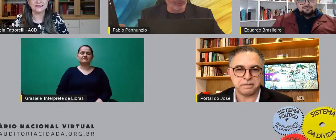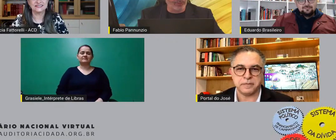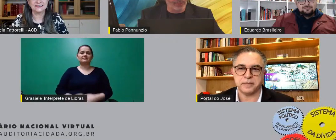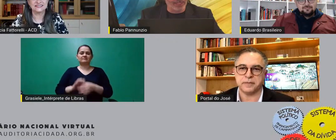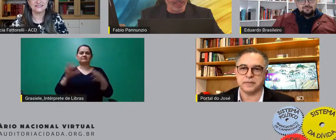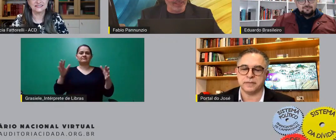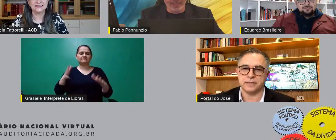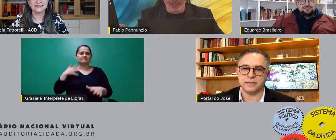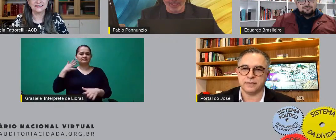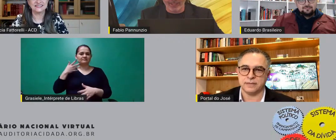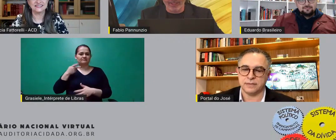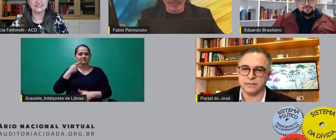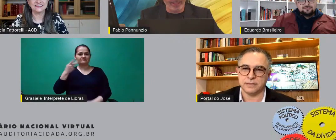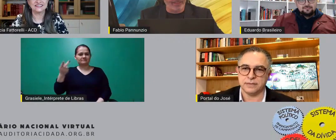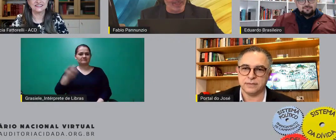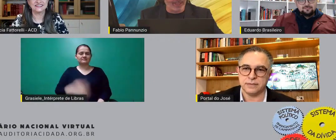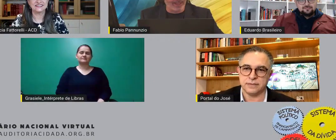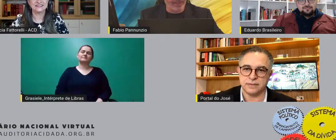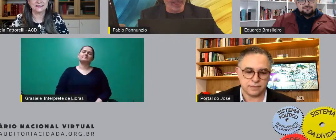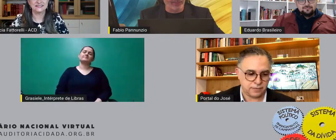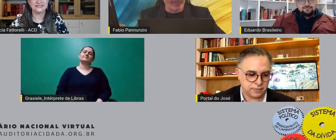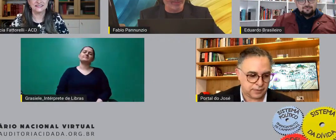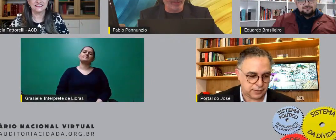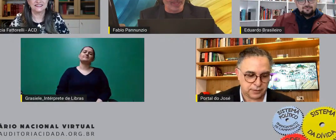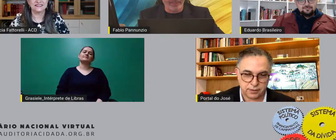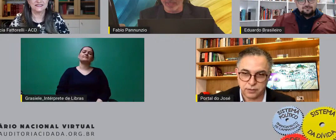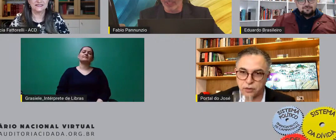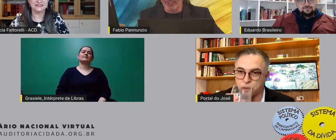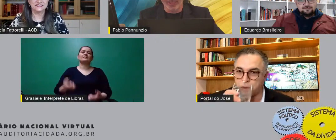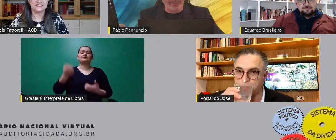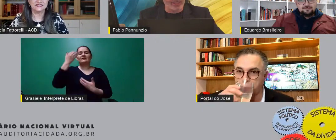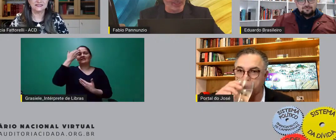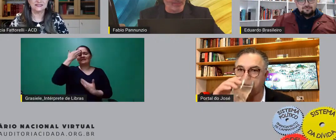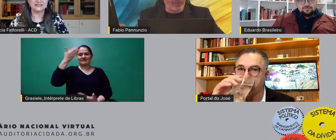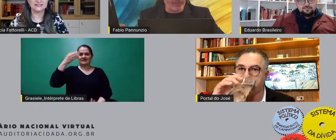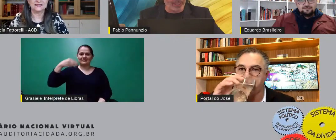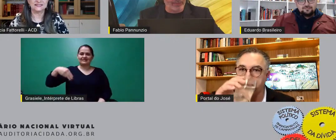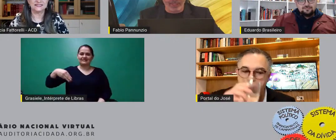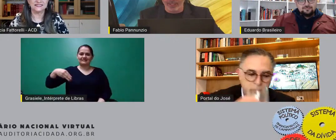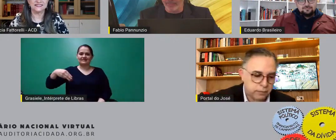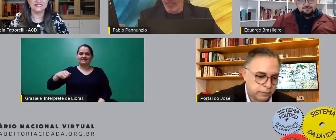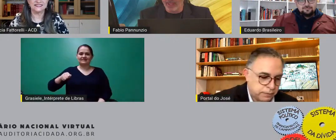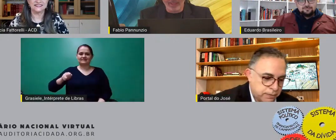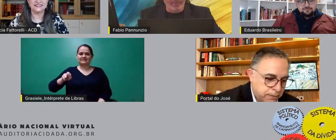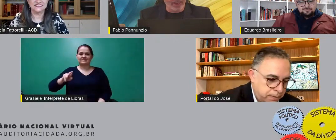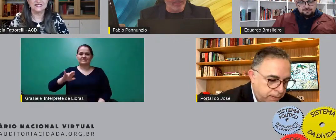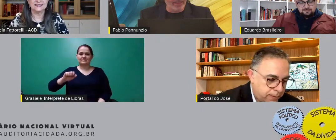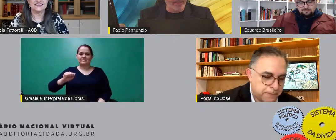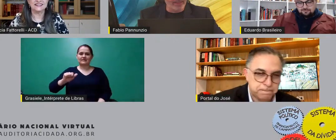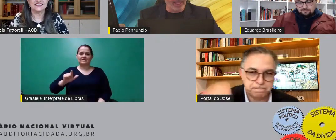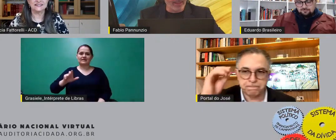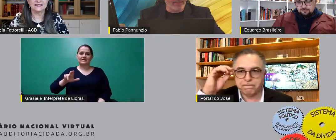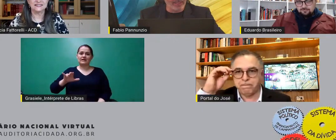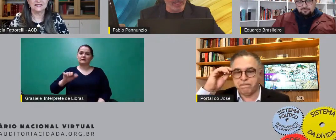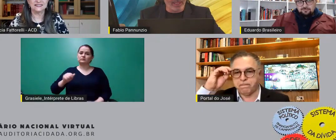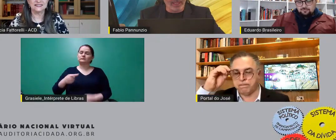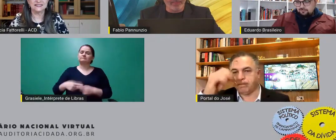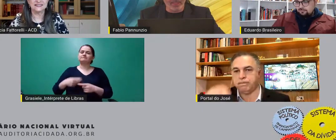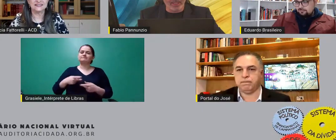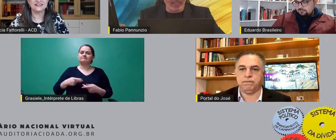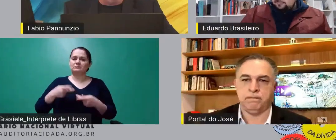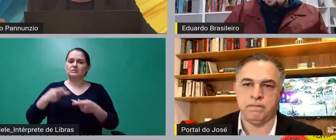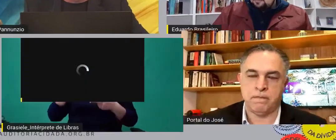Com todos vocês, quero agradecer a Maria Lúcia Fatorelli pela gentileza de ter me convidado aqui para representar